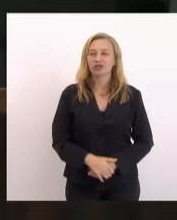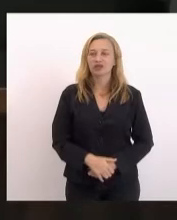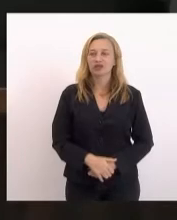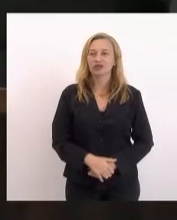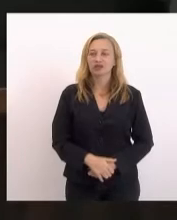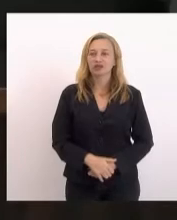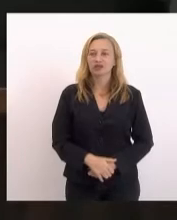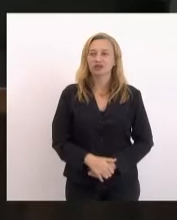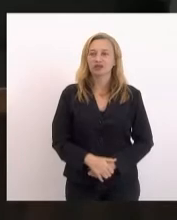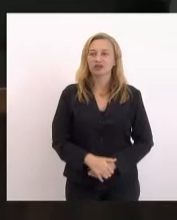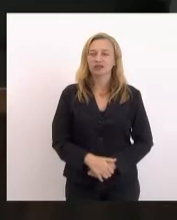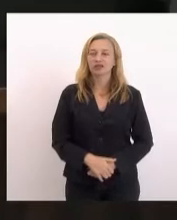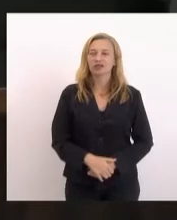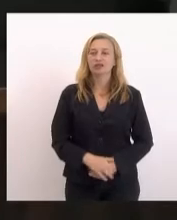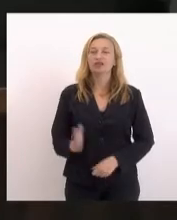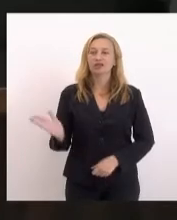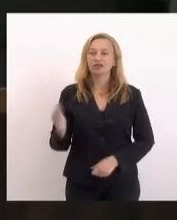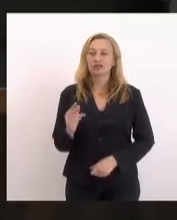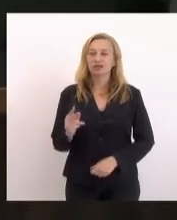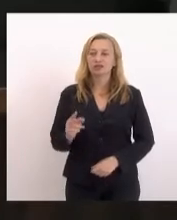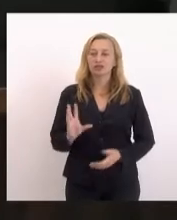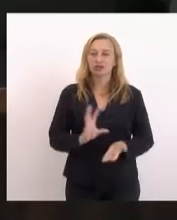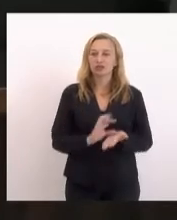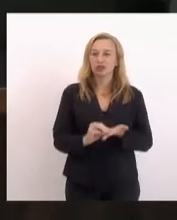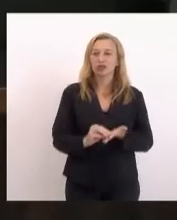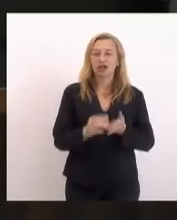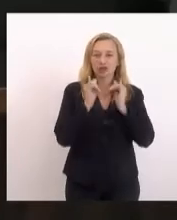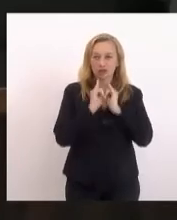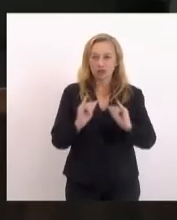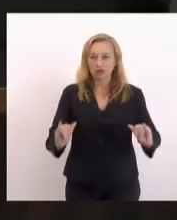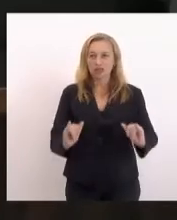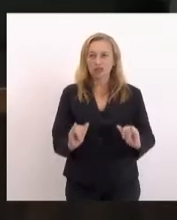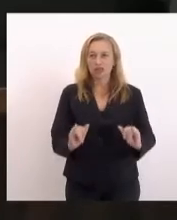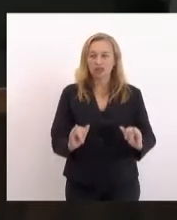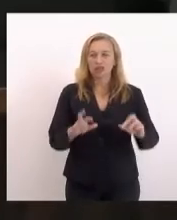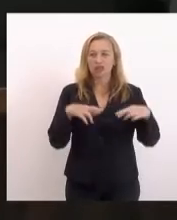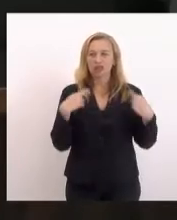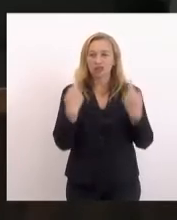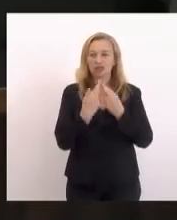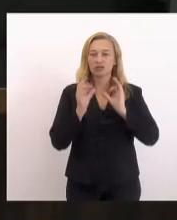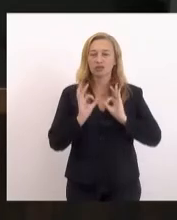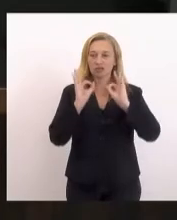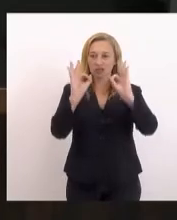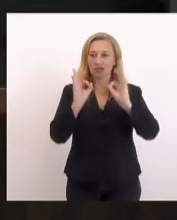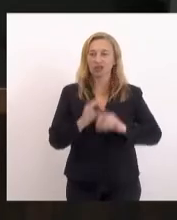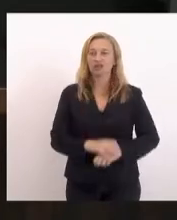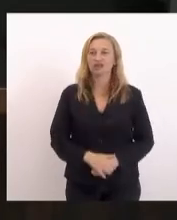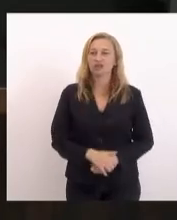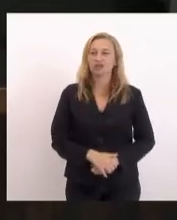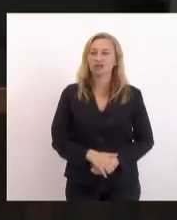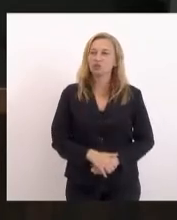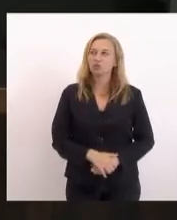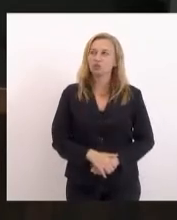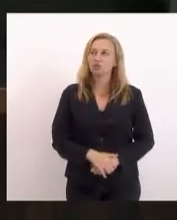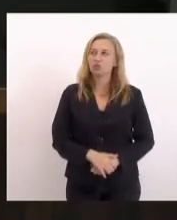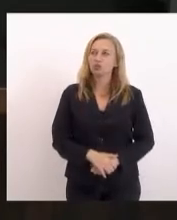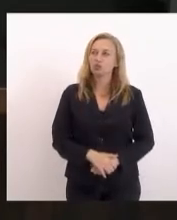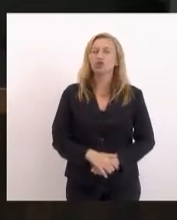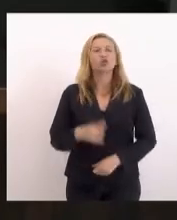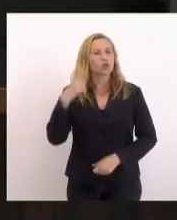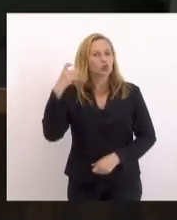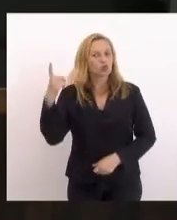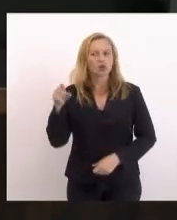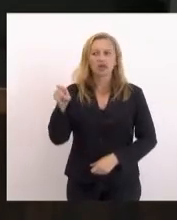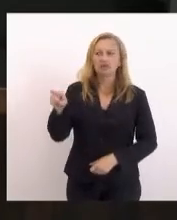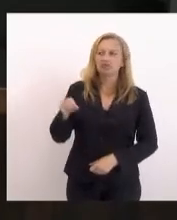à pauta. Anuncio. Anuncio. Sessão ordinária. Sessão ordinária. Tem um som aberto aí.